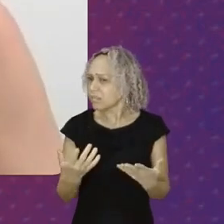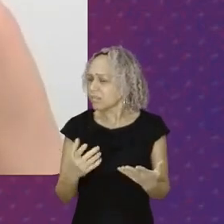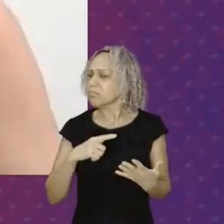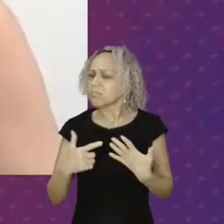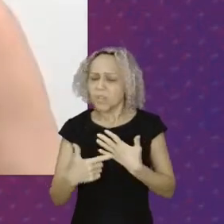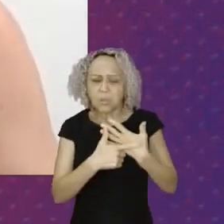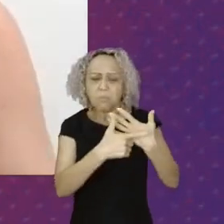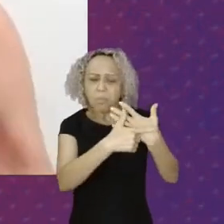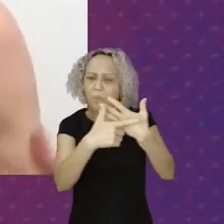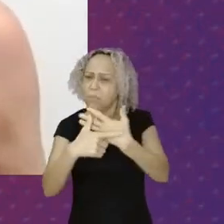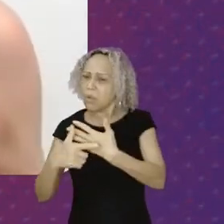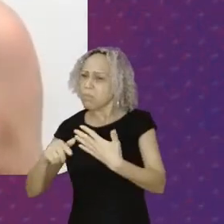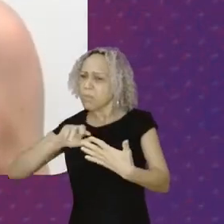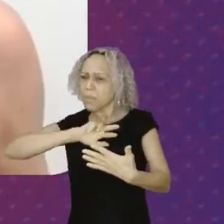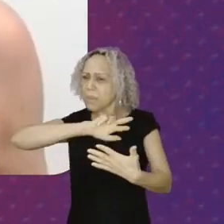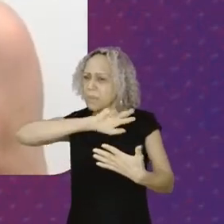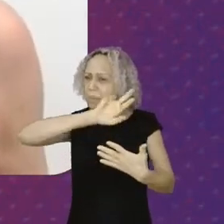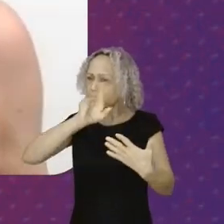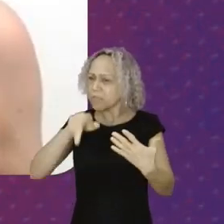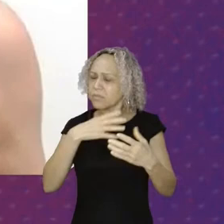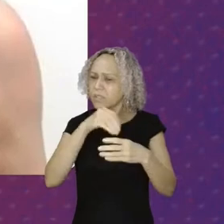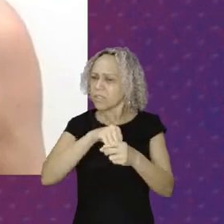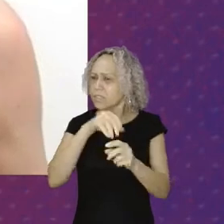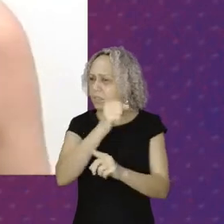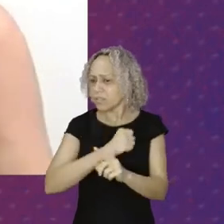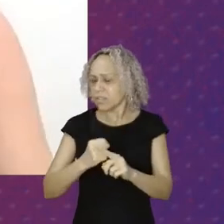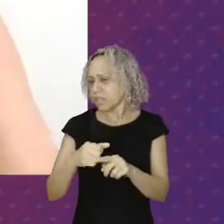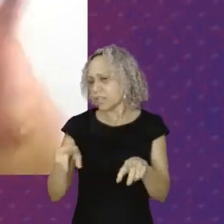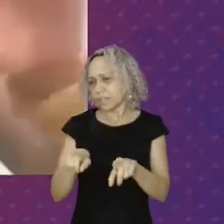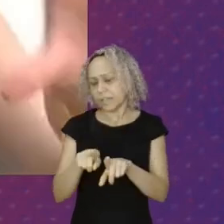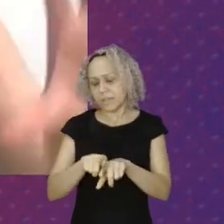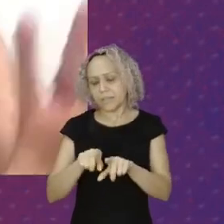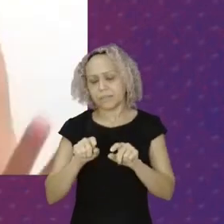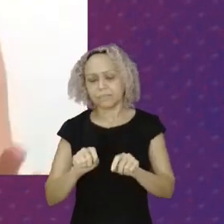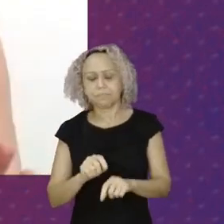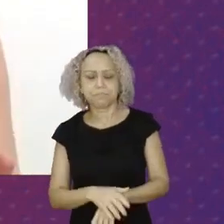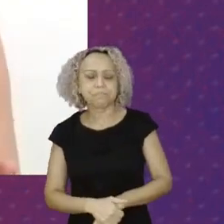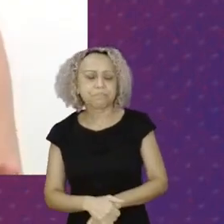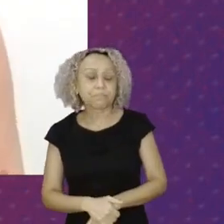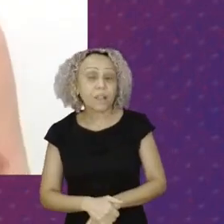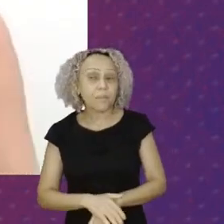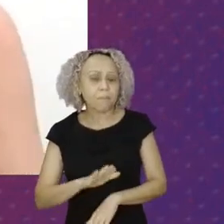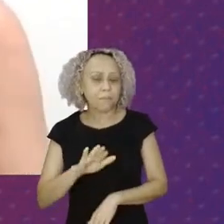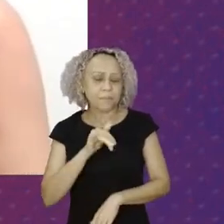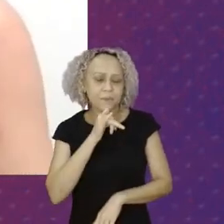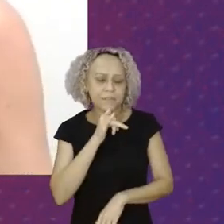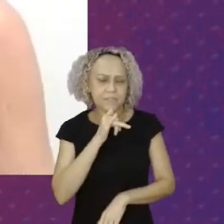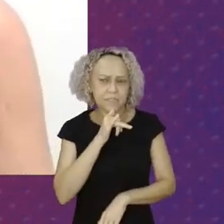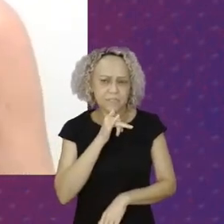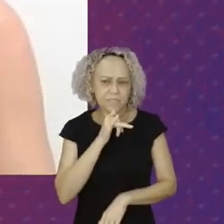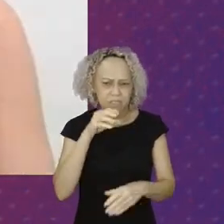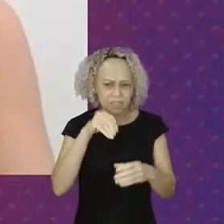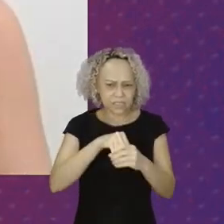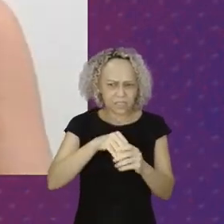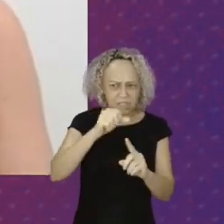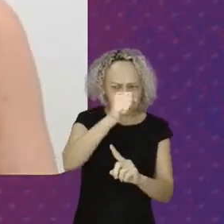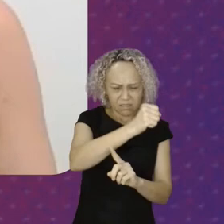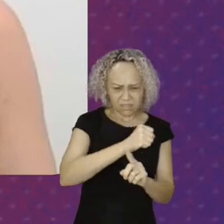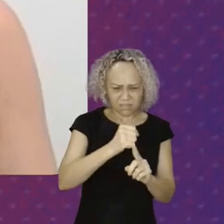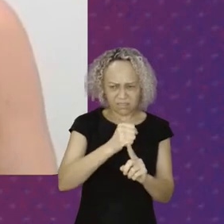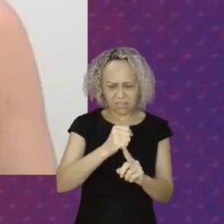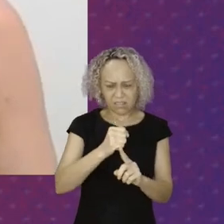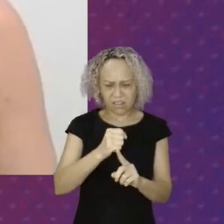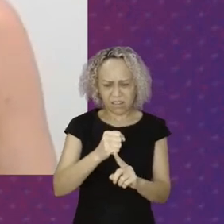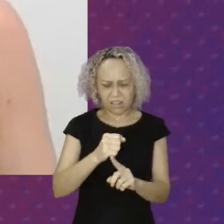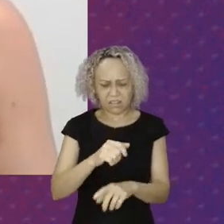apagamento desse segmento social. Então, não se espera que a mulher com deficiência ali